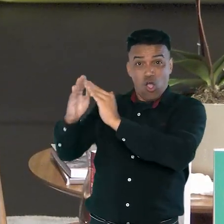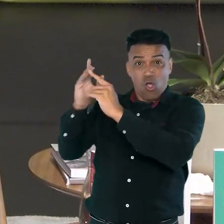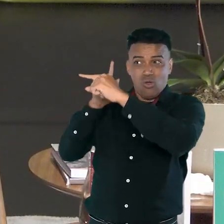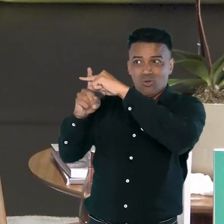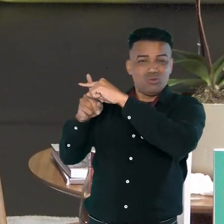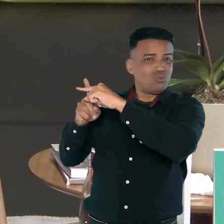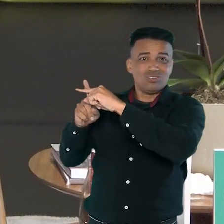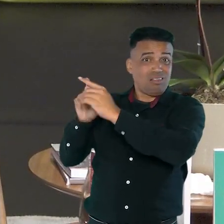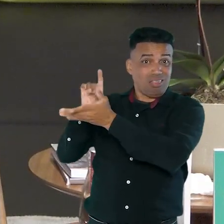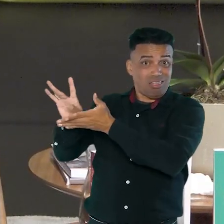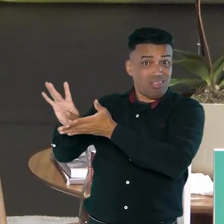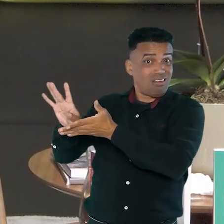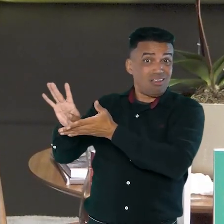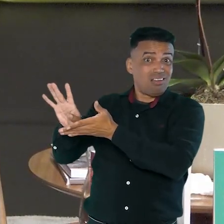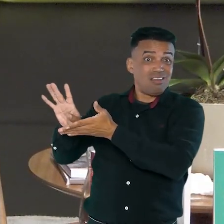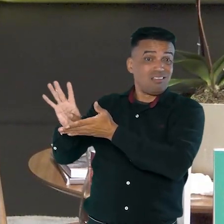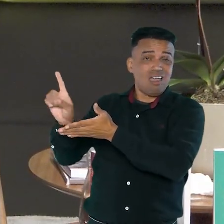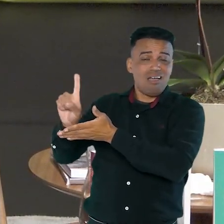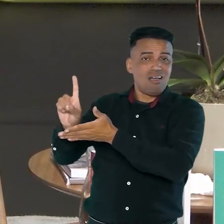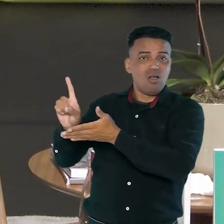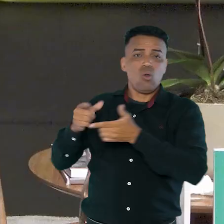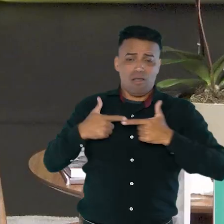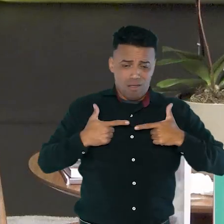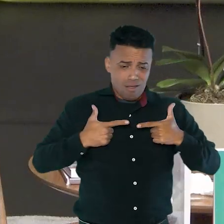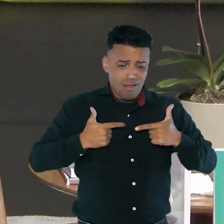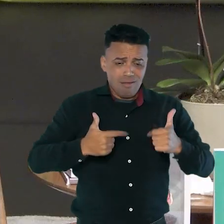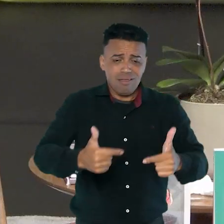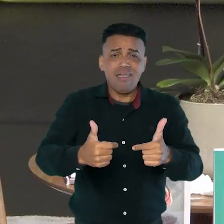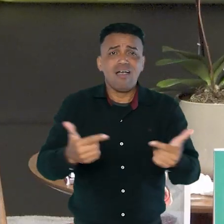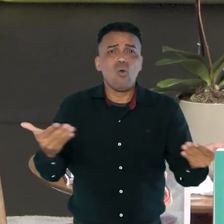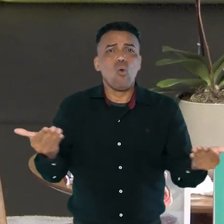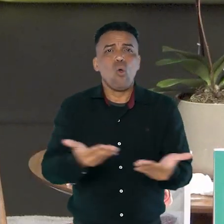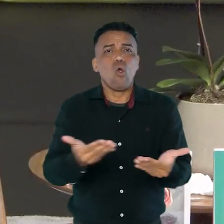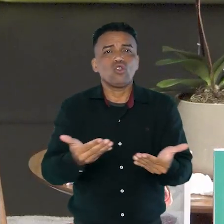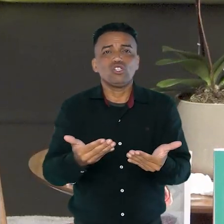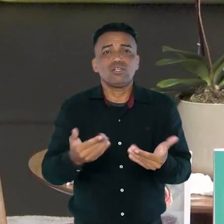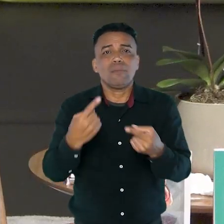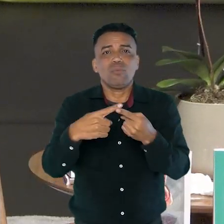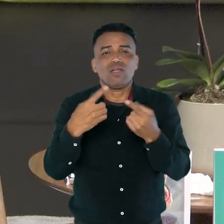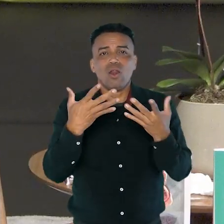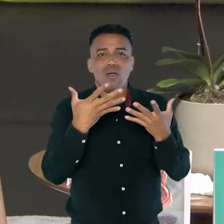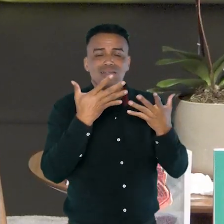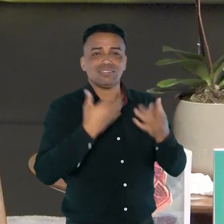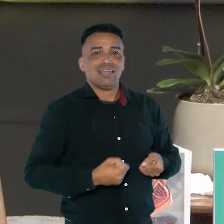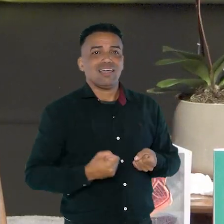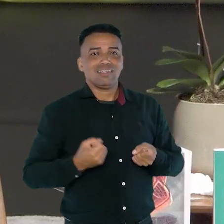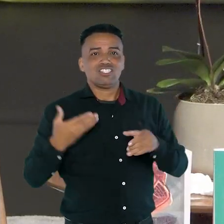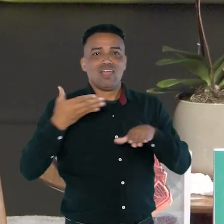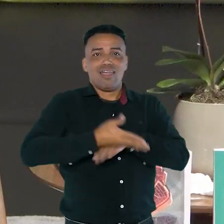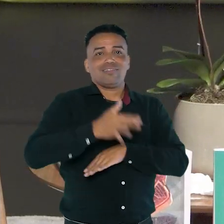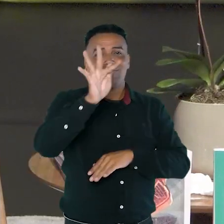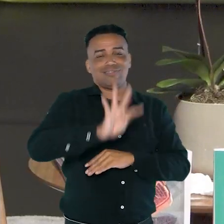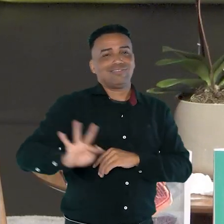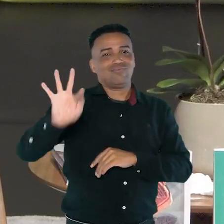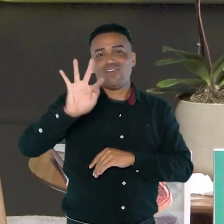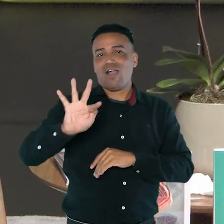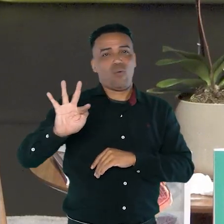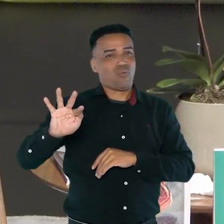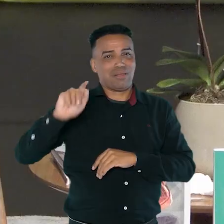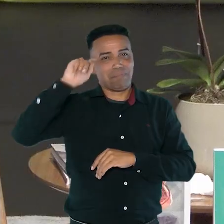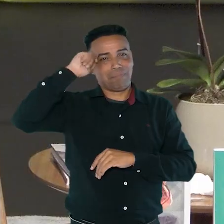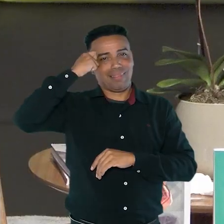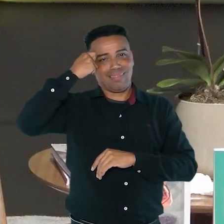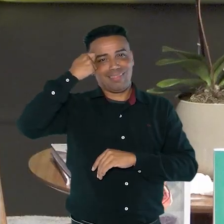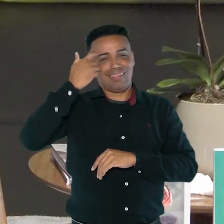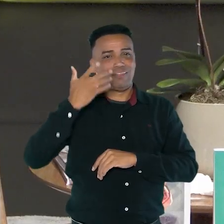Entendeu? As guerras que está tendo hoje é porque eles não aceitam a gente na faculdade.